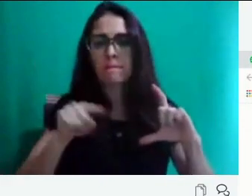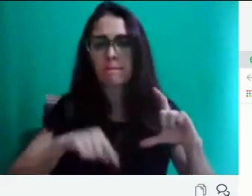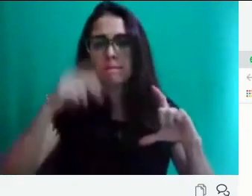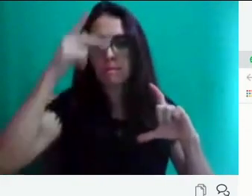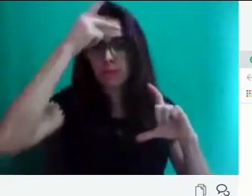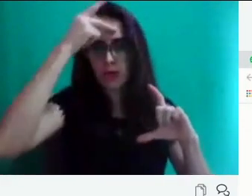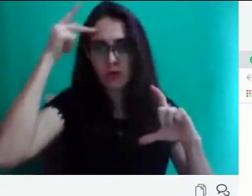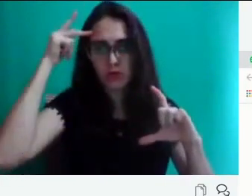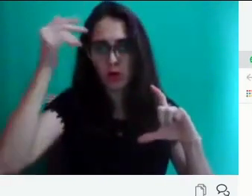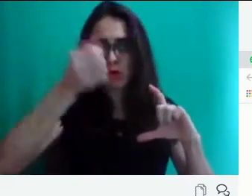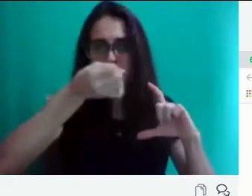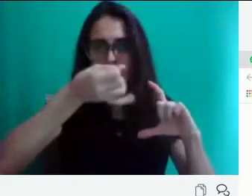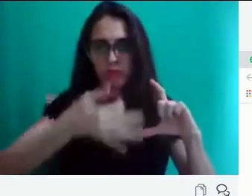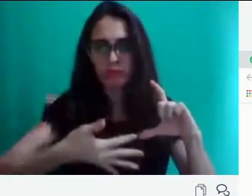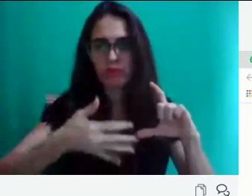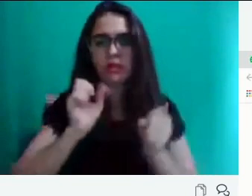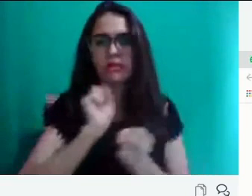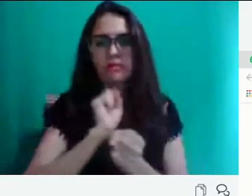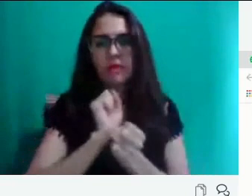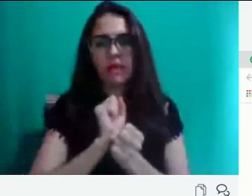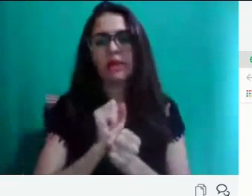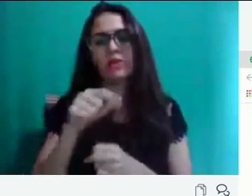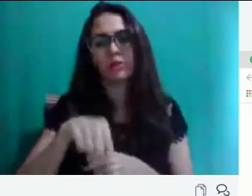Número da semente usada.